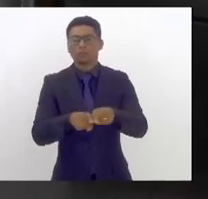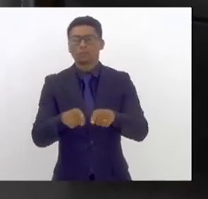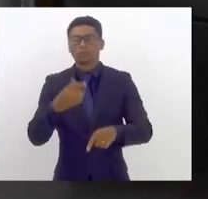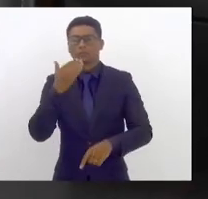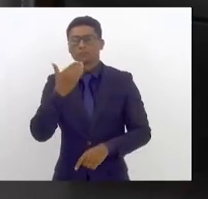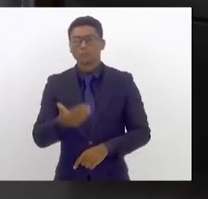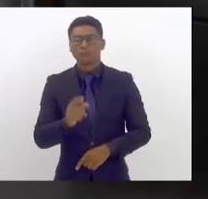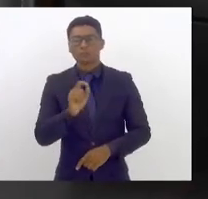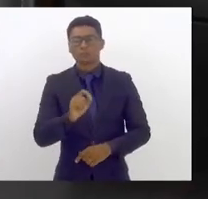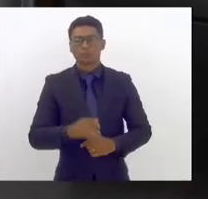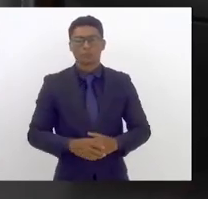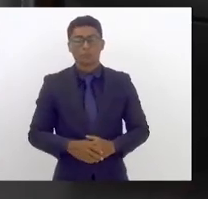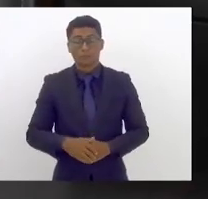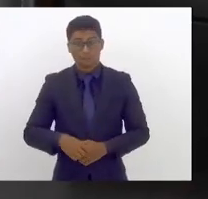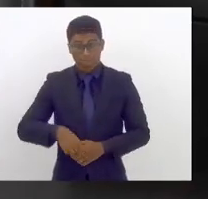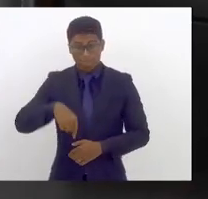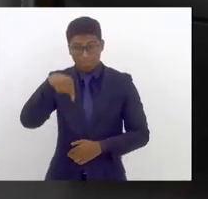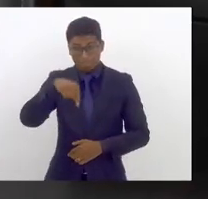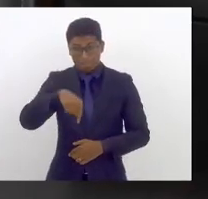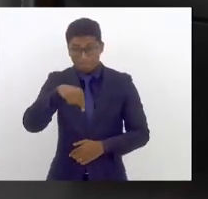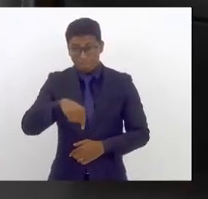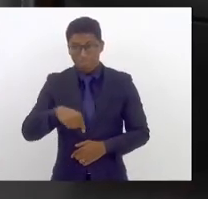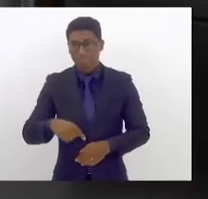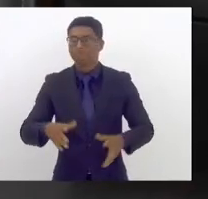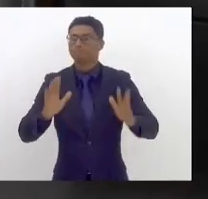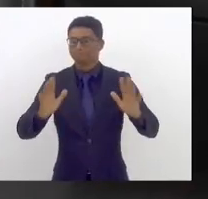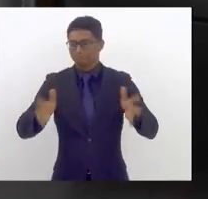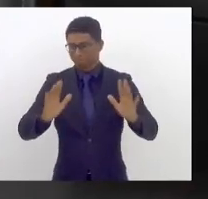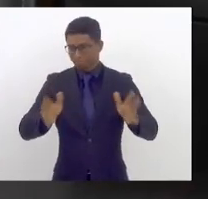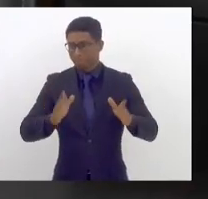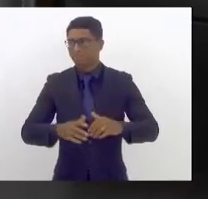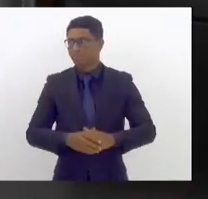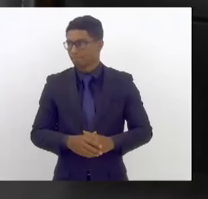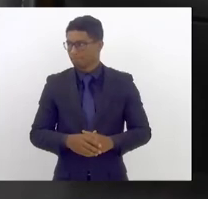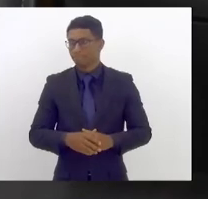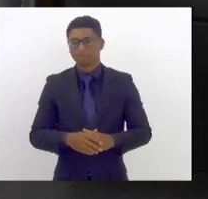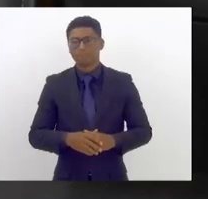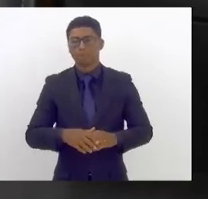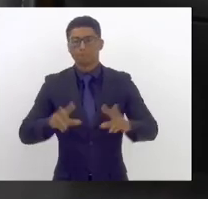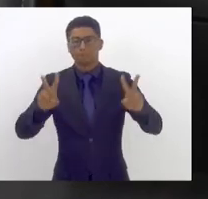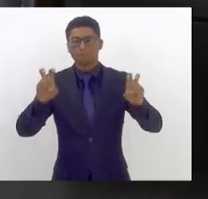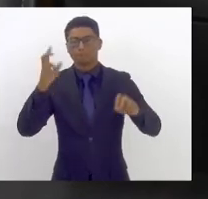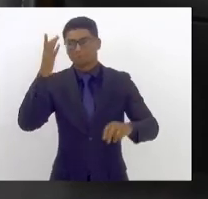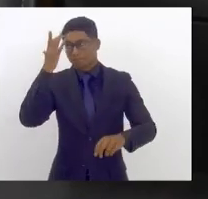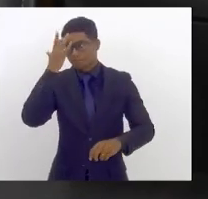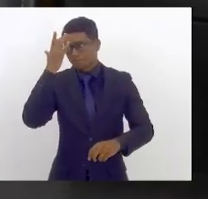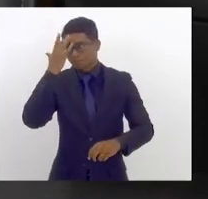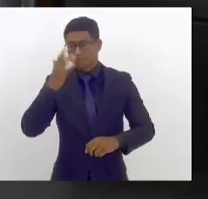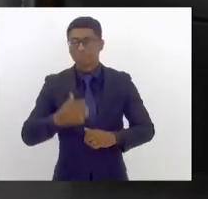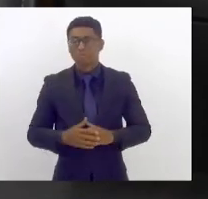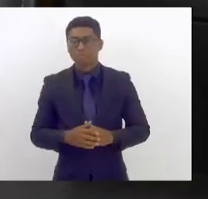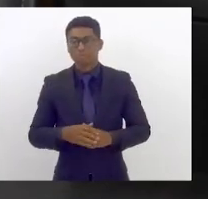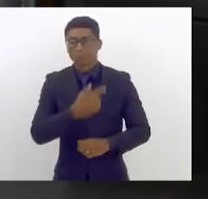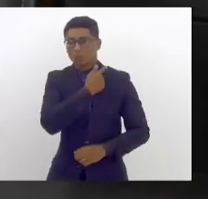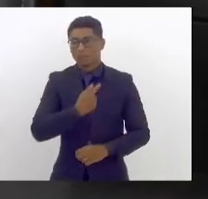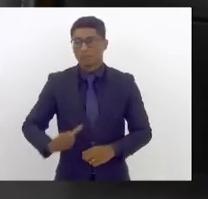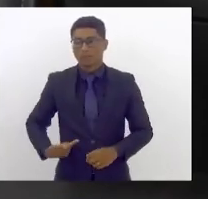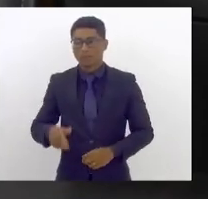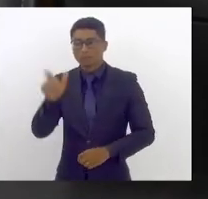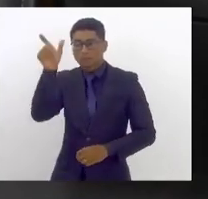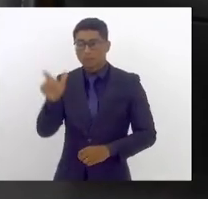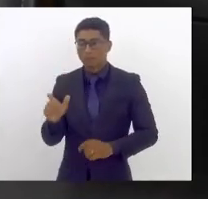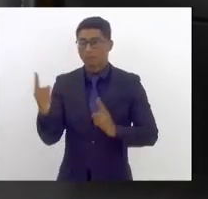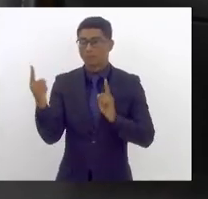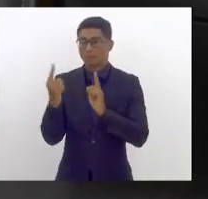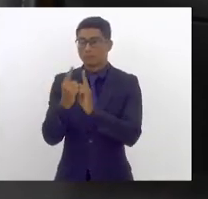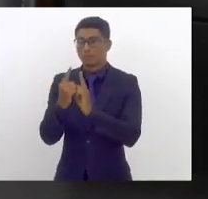aqui foi trazido a questão e é algo que eu venho trazendo para o nosso é Governador Cláudio Castro eu sou